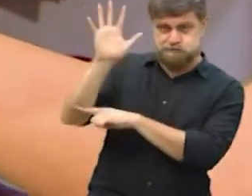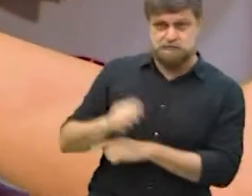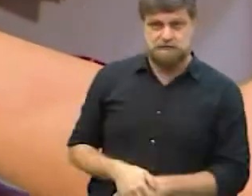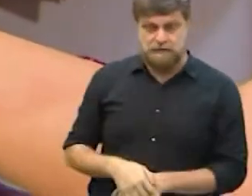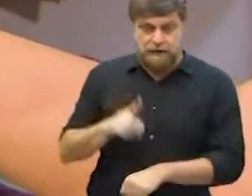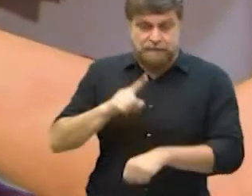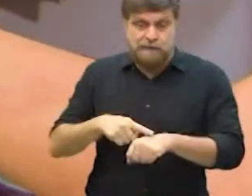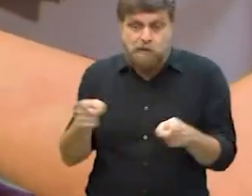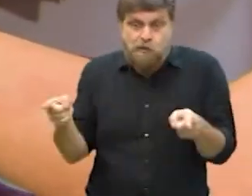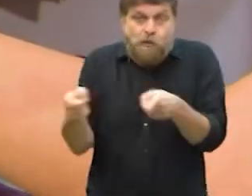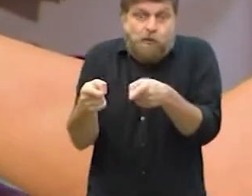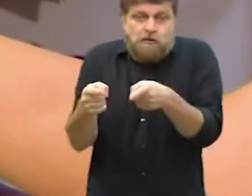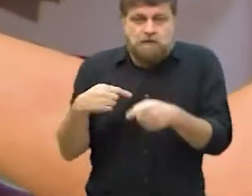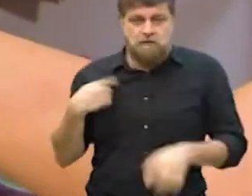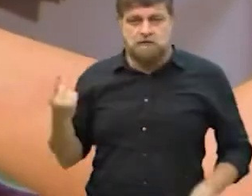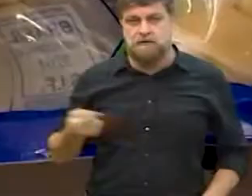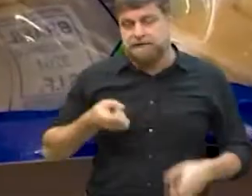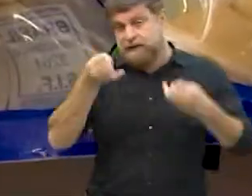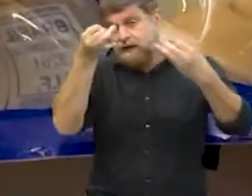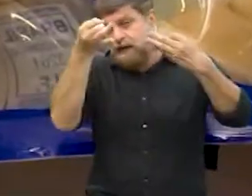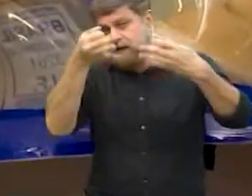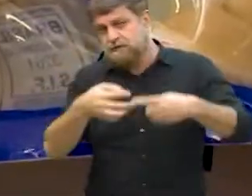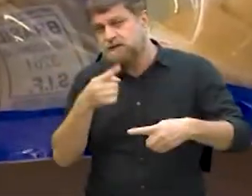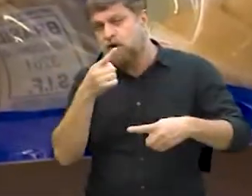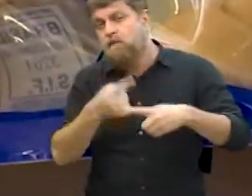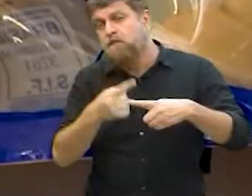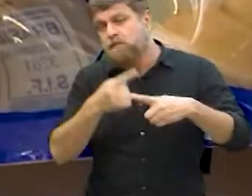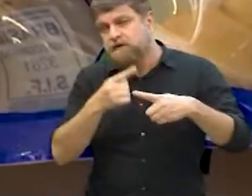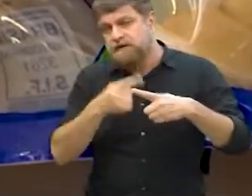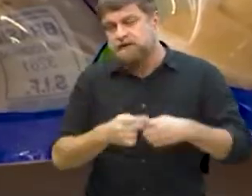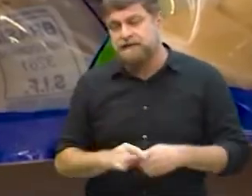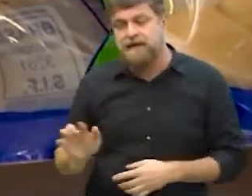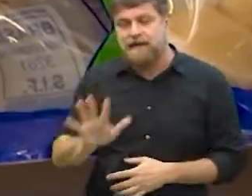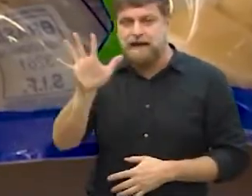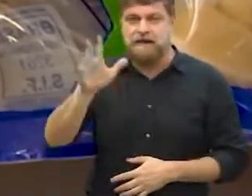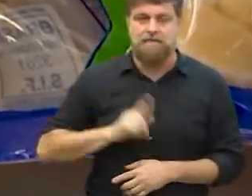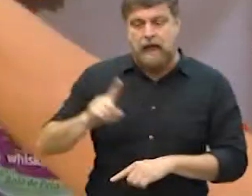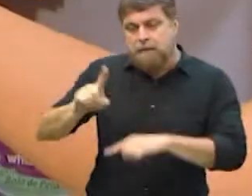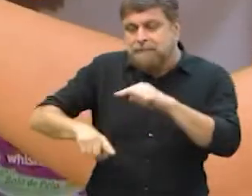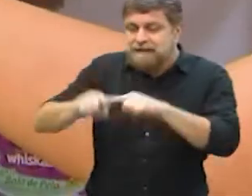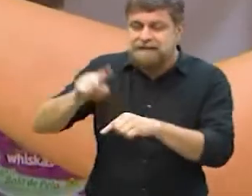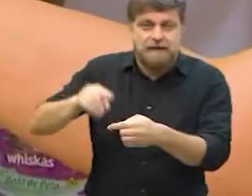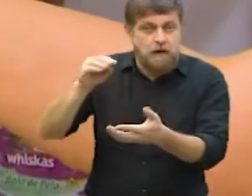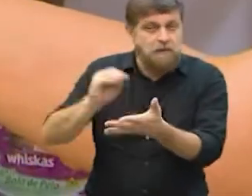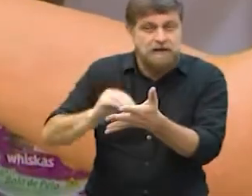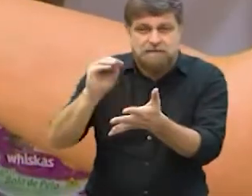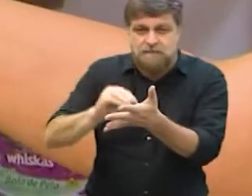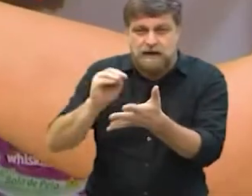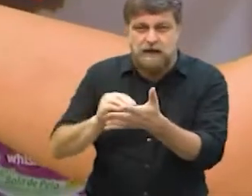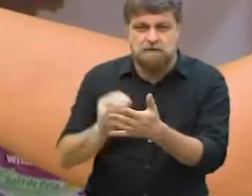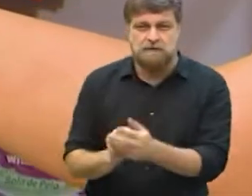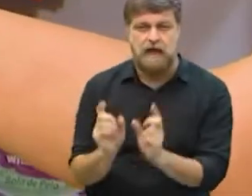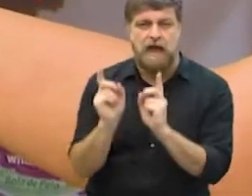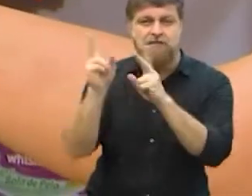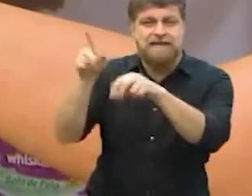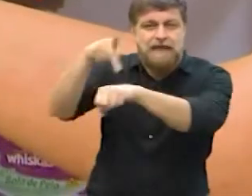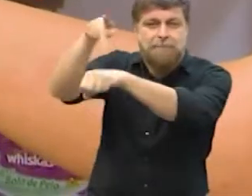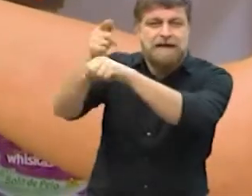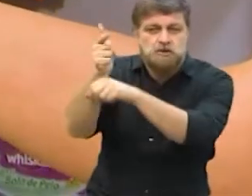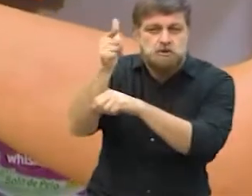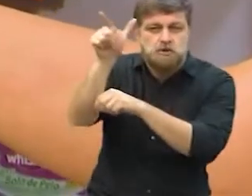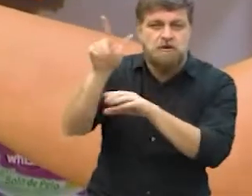muito alto, né? Para pouco tempo. E a justificativa dada pelo fornecedor? Olha, é a falta de insumo mesmo, né?